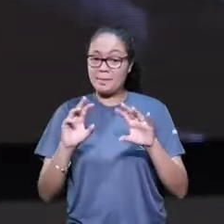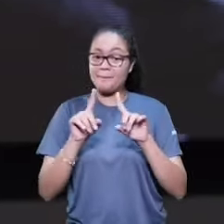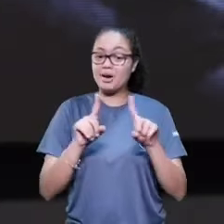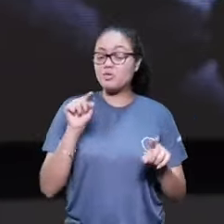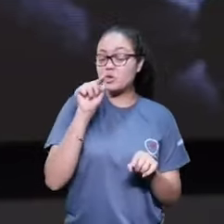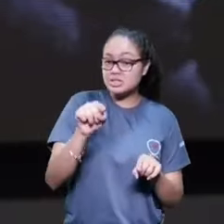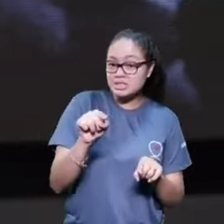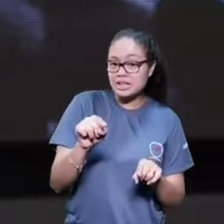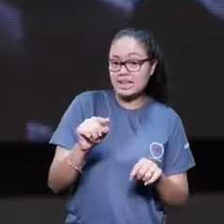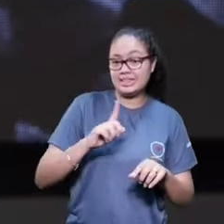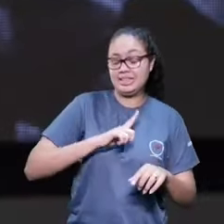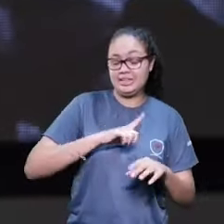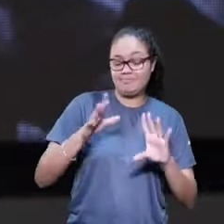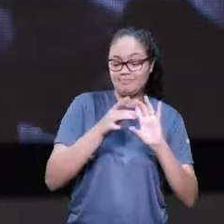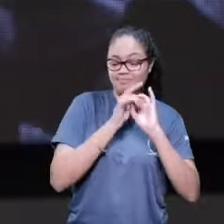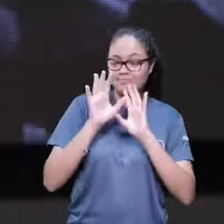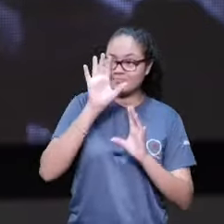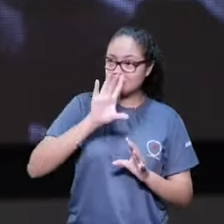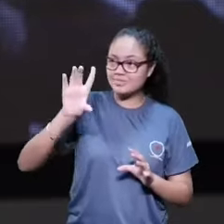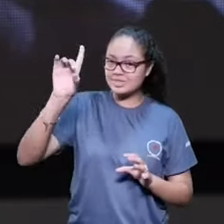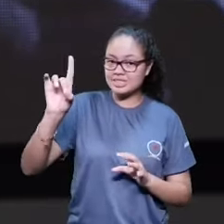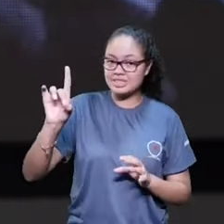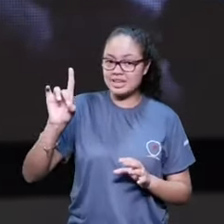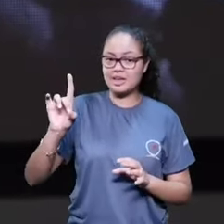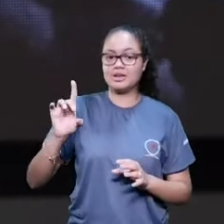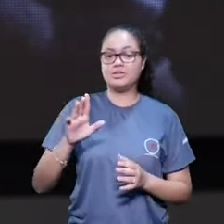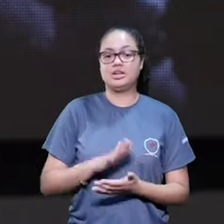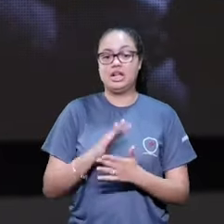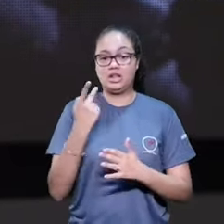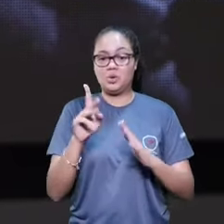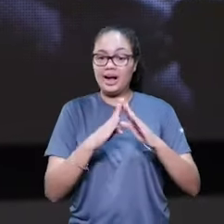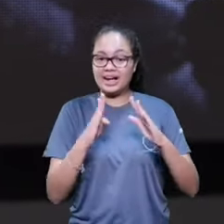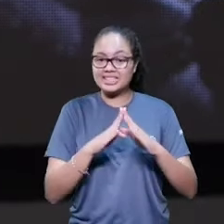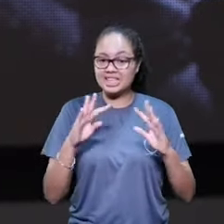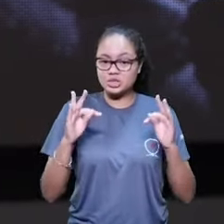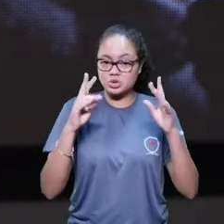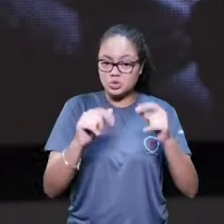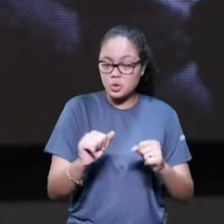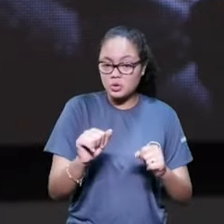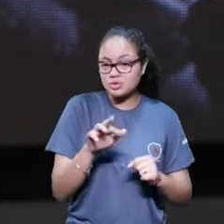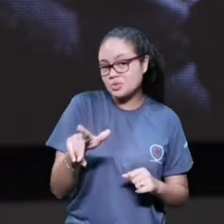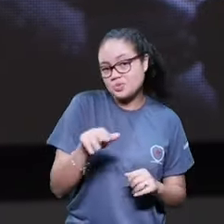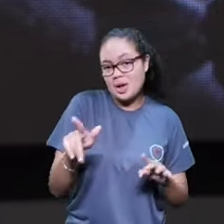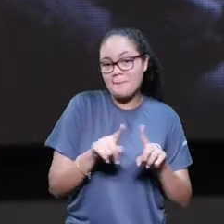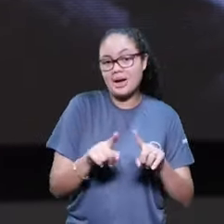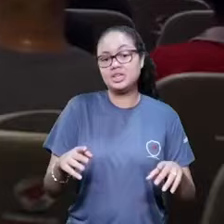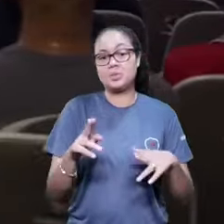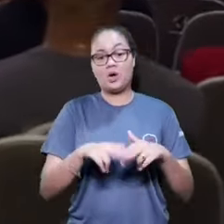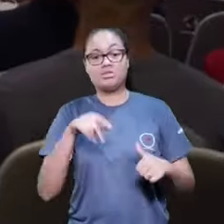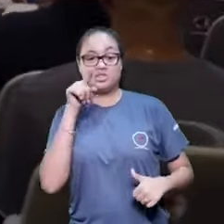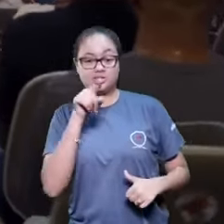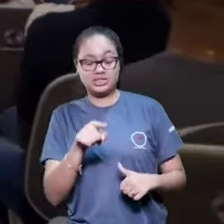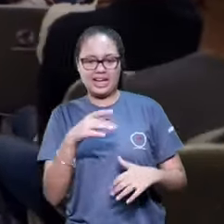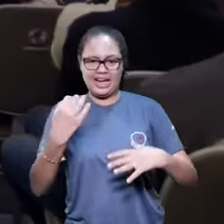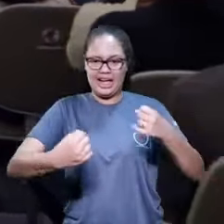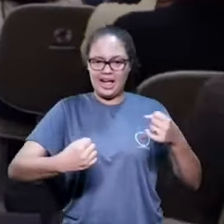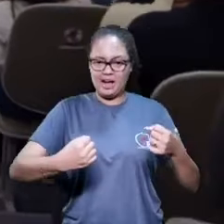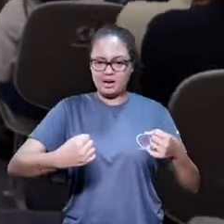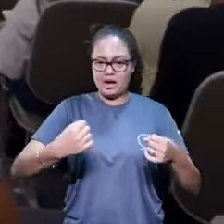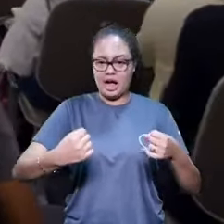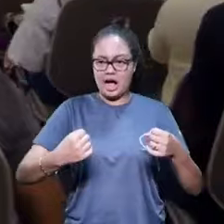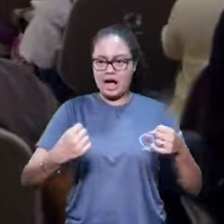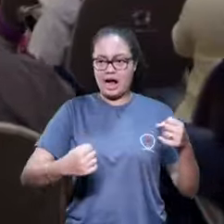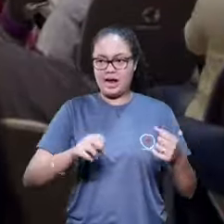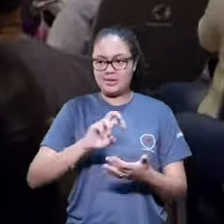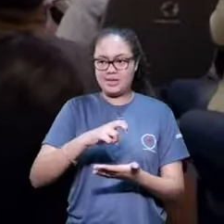Deus. Lá na tua casa não era para receber todo mundo, mas porque você está lá. Sabe aquele carro que era para virar e não virou?